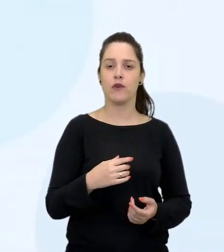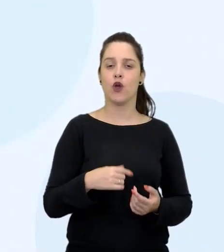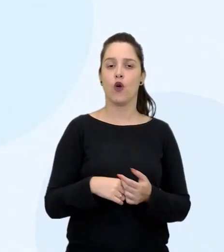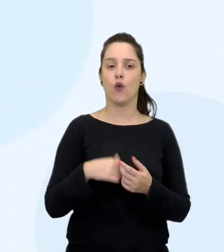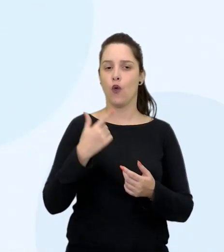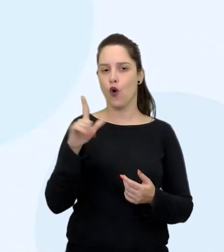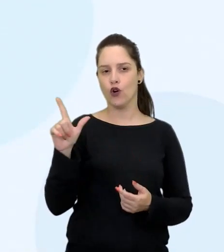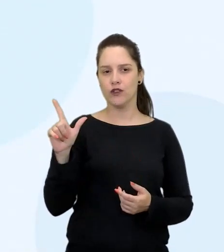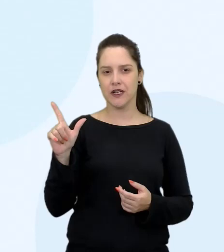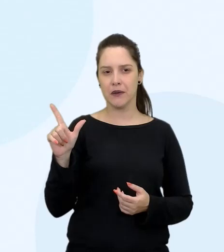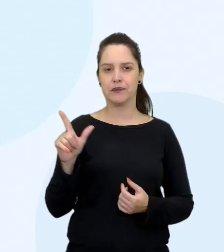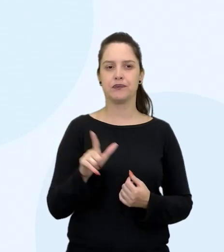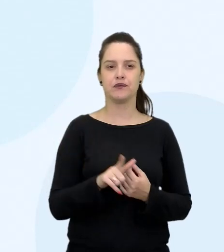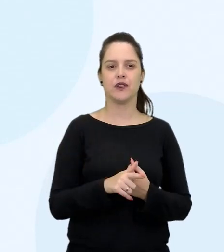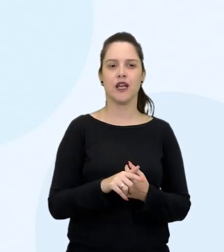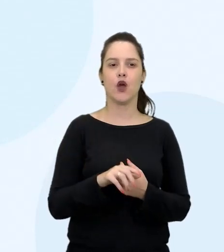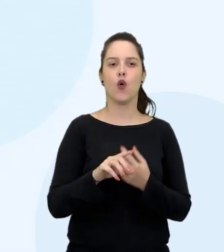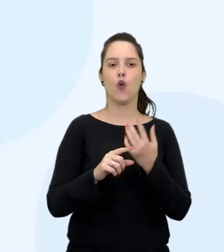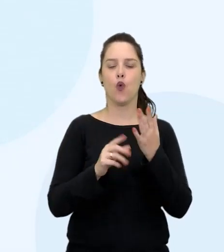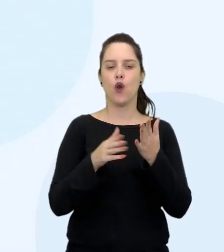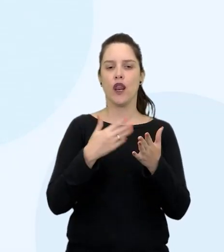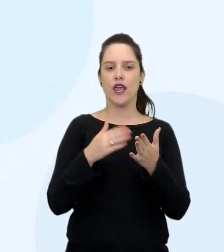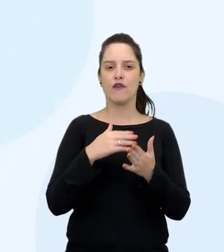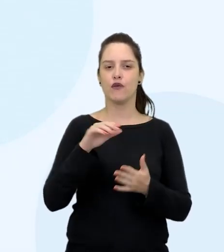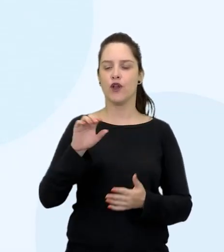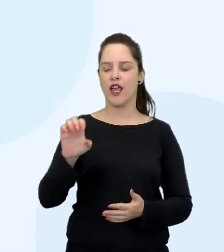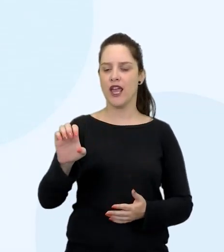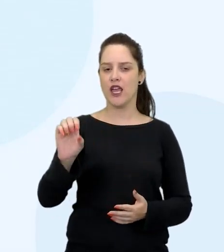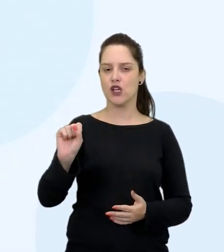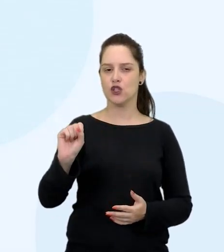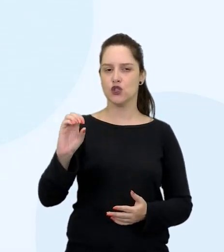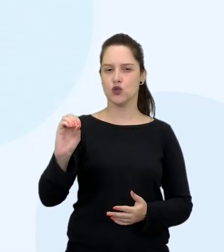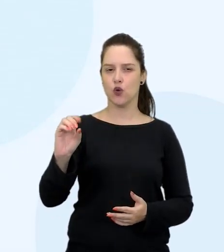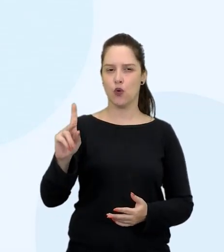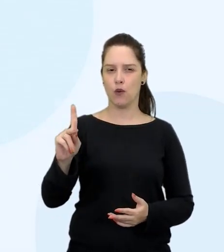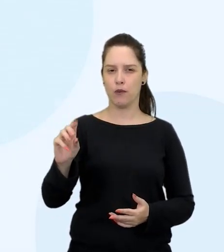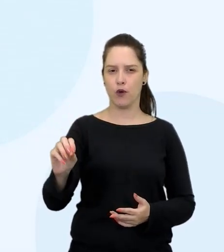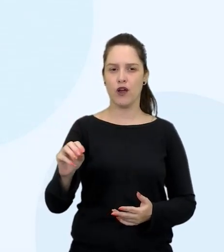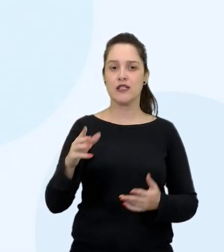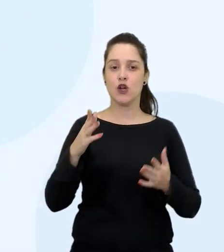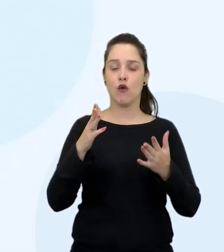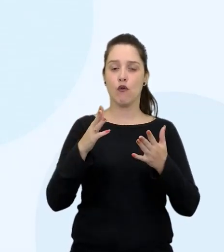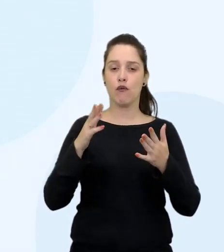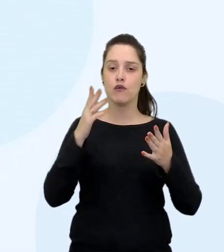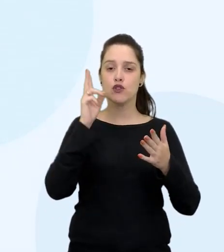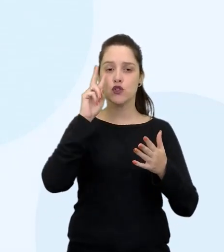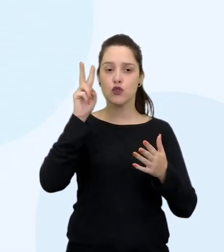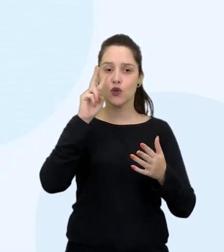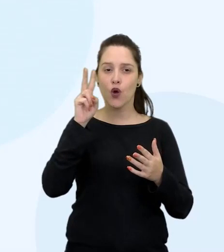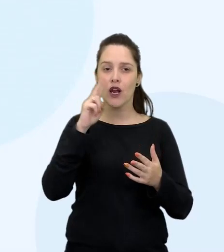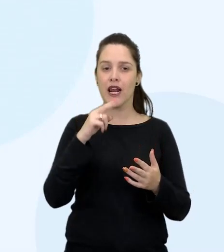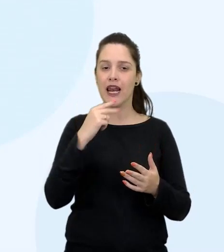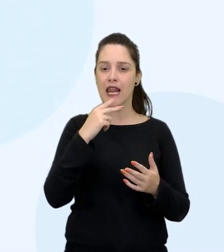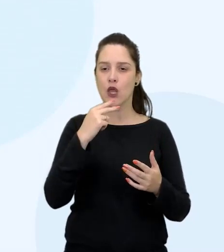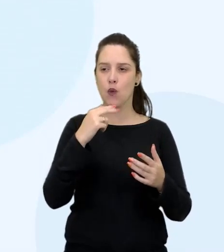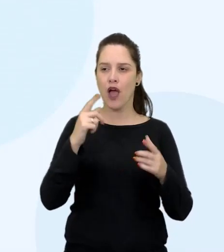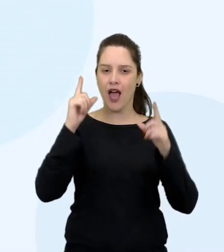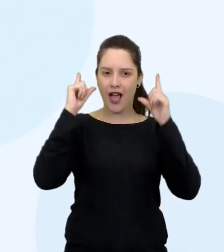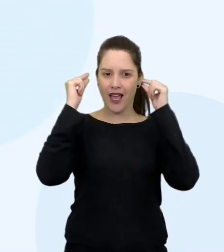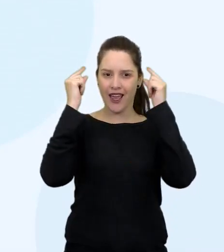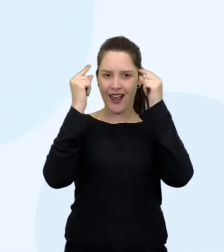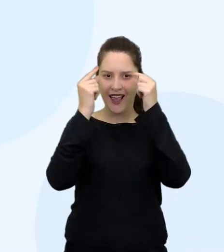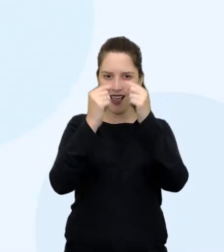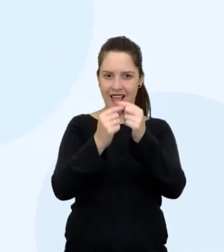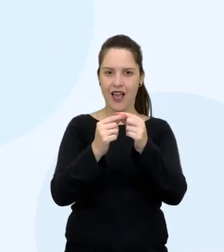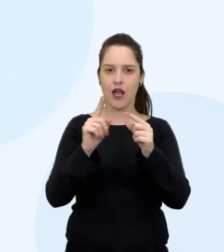ok. Então, olha só, a gente tem aqui uma das versões aí, que é fábulas traduzidas da língua grega, né? Então, vem do grego ali. E aí vem